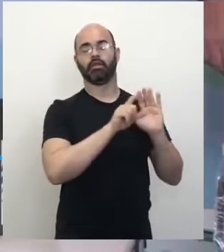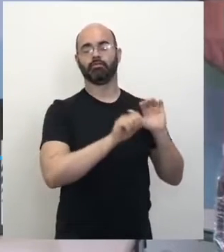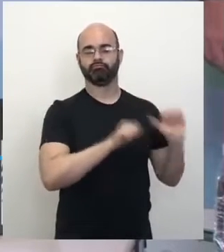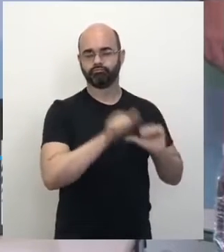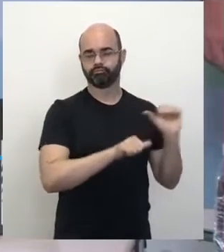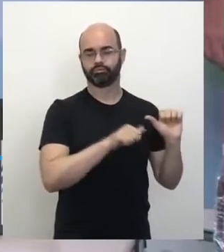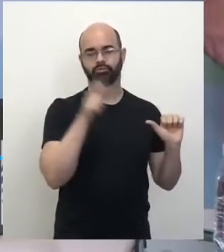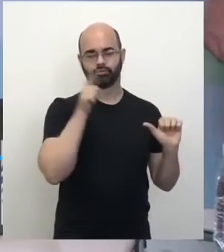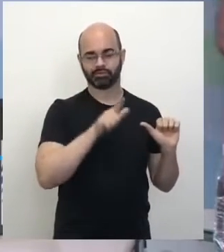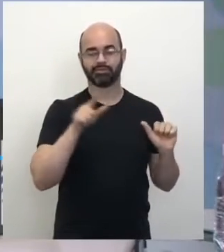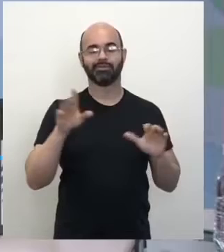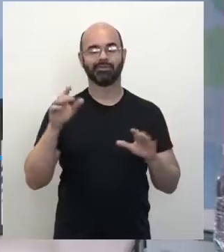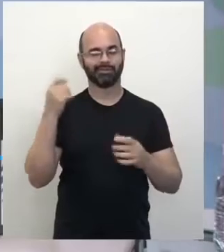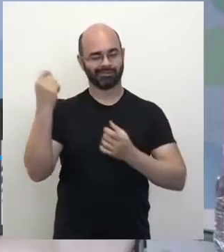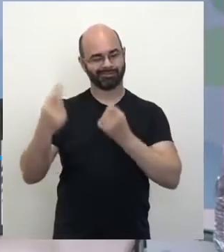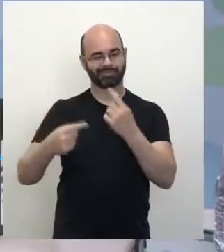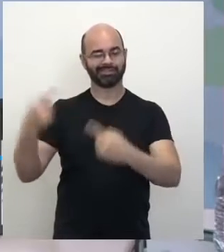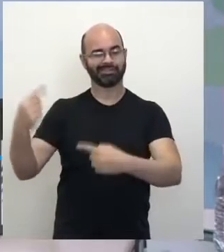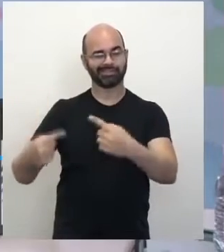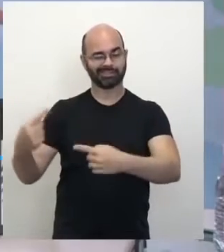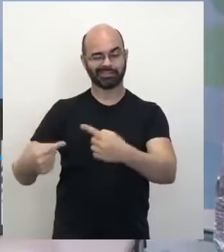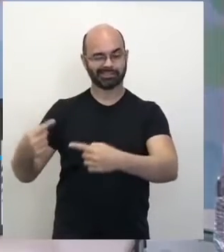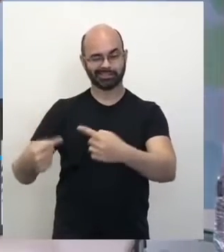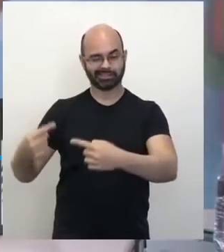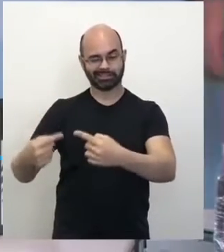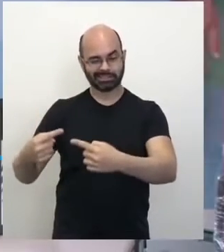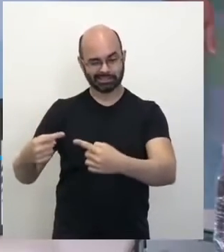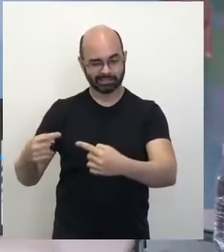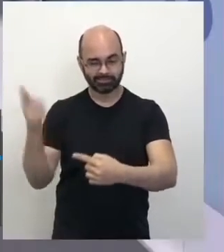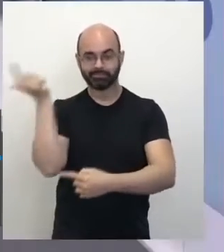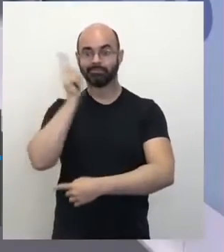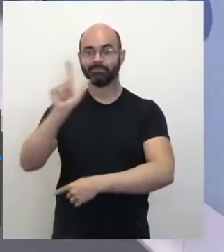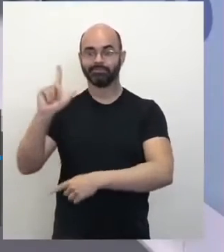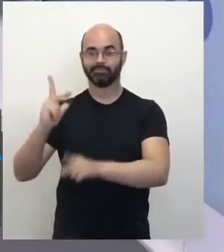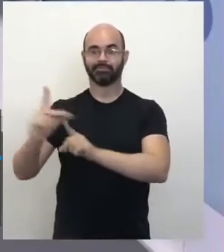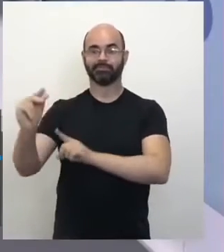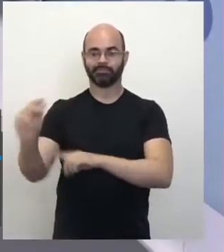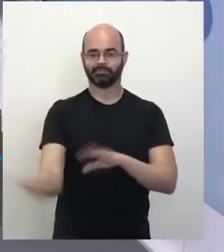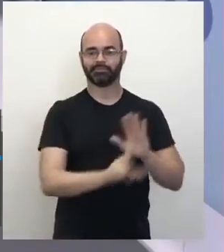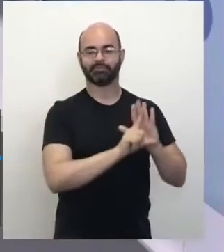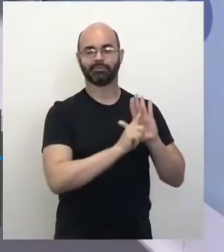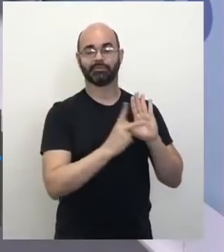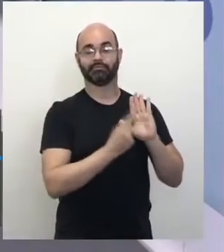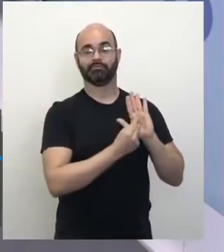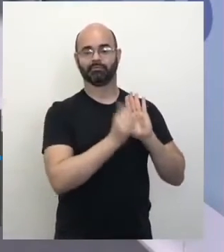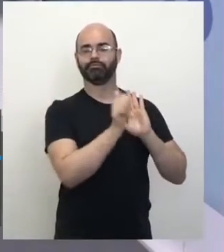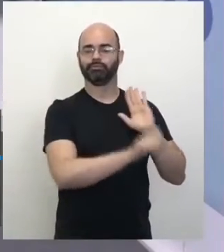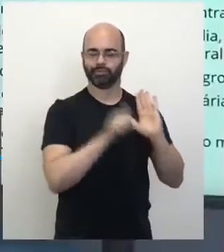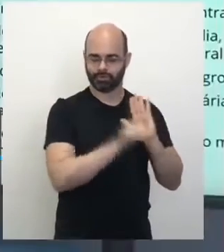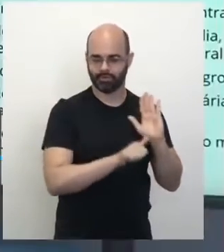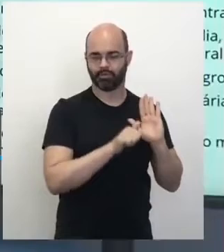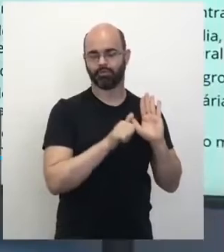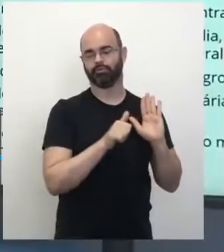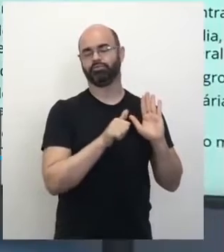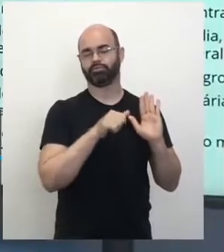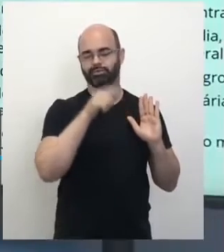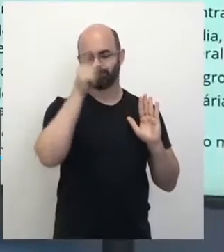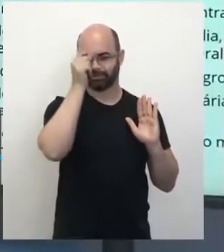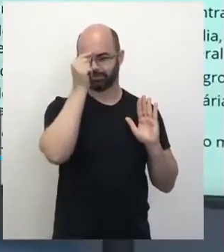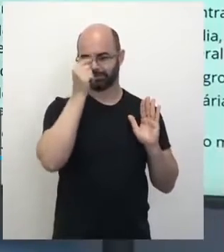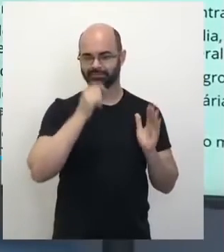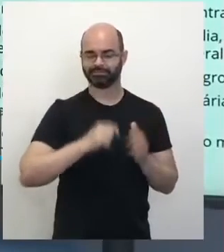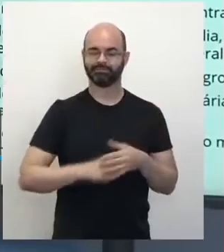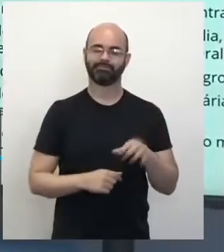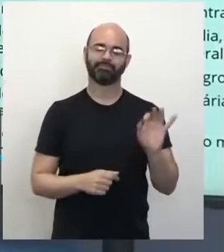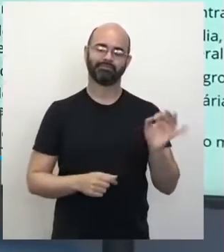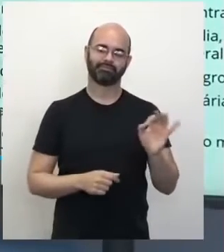no combate político que as leis acabam mudando, né, prof? Exatamente. Bom, falando aí sobre questões aí de